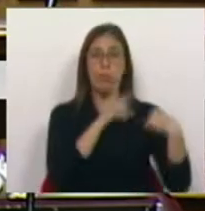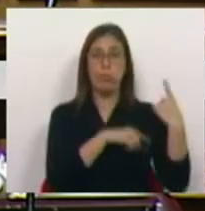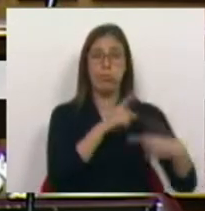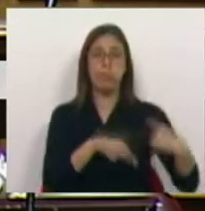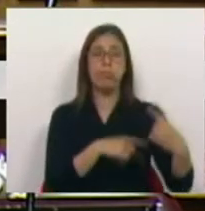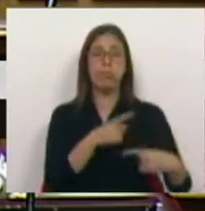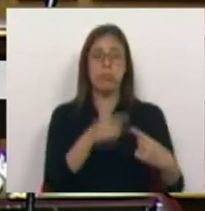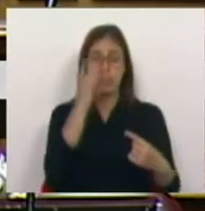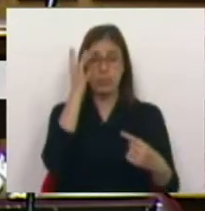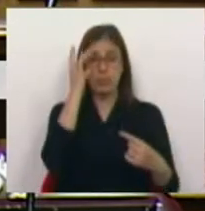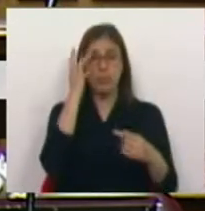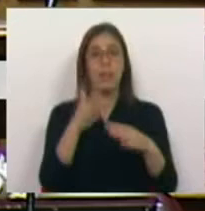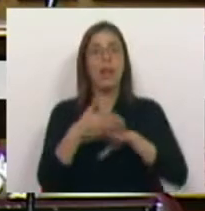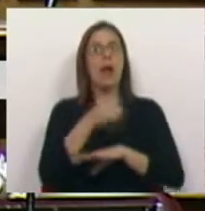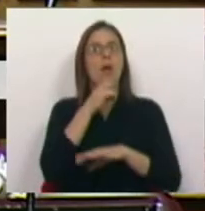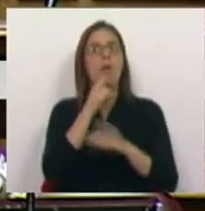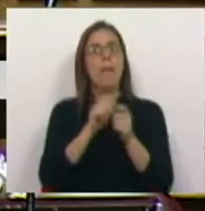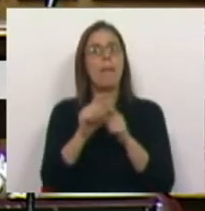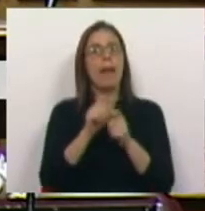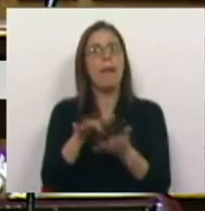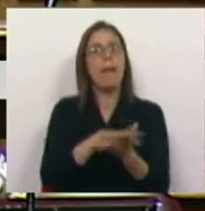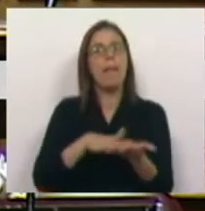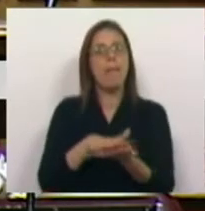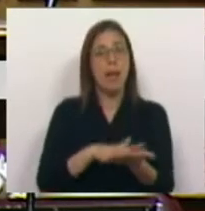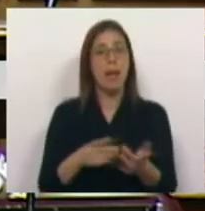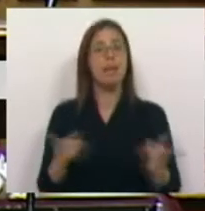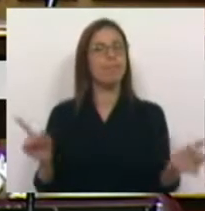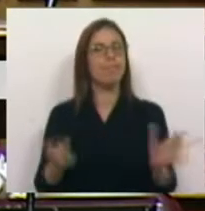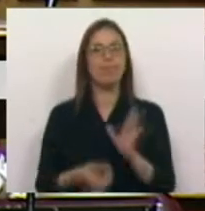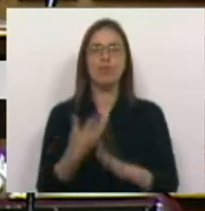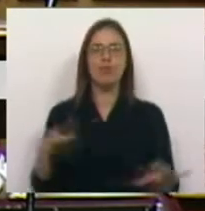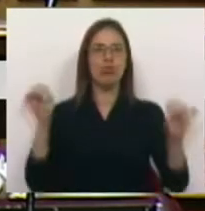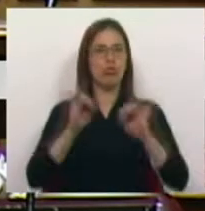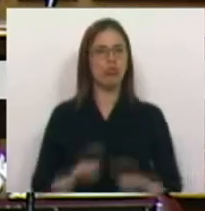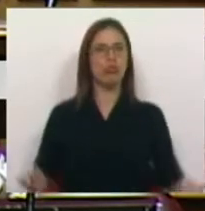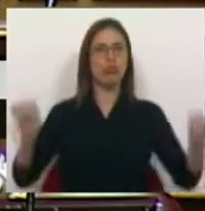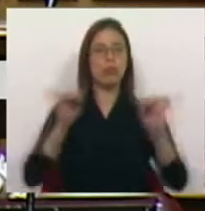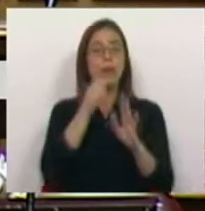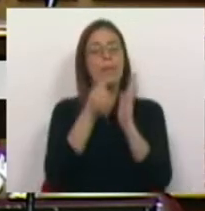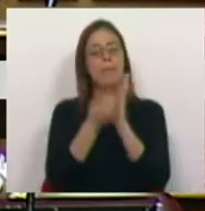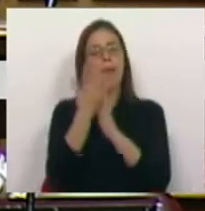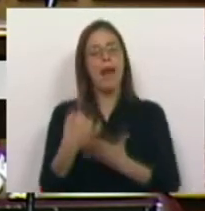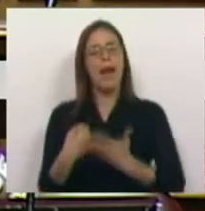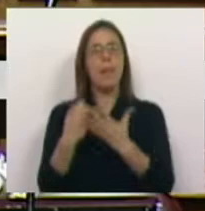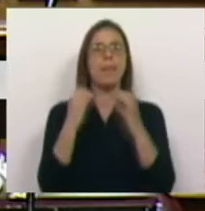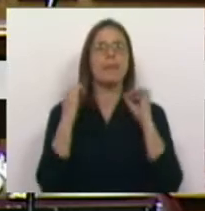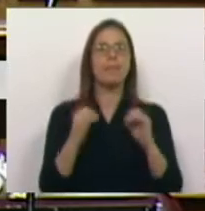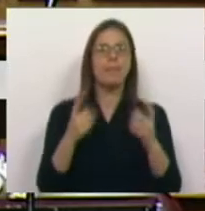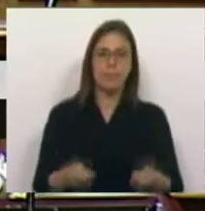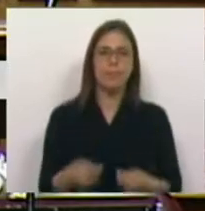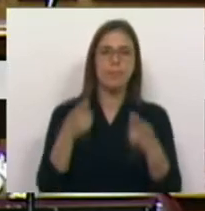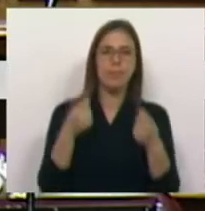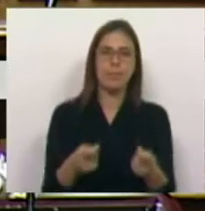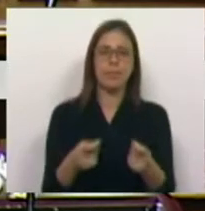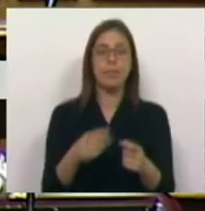históricas em relação ao acesso ao regime do pagamento de base e não criou nenhuma medida de apoio ao